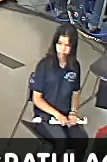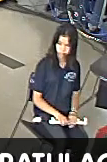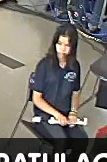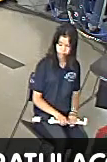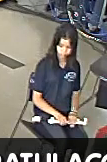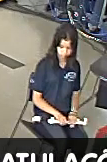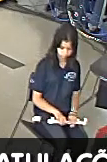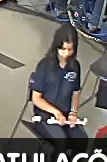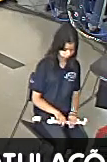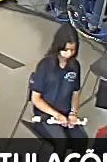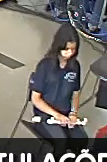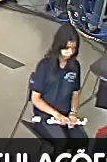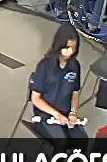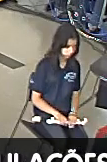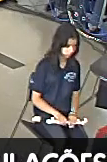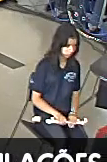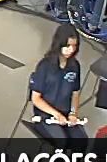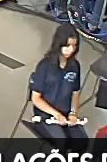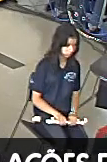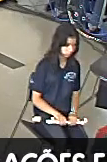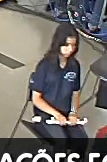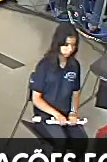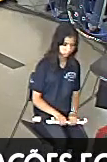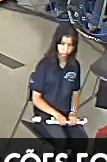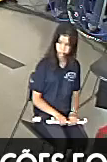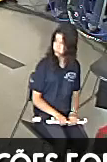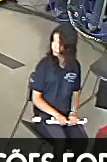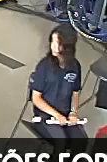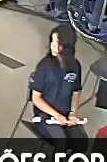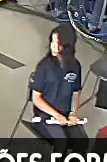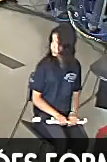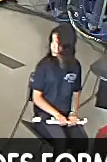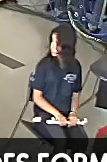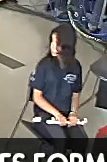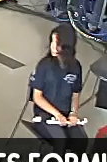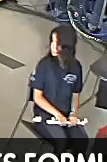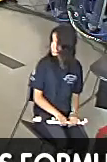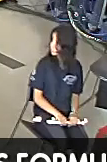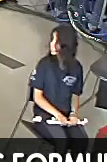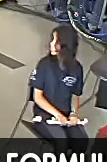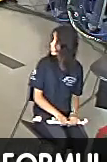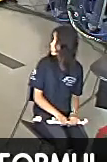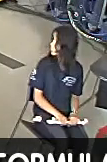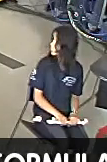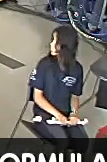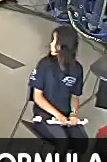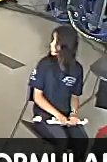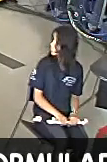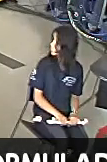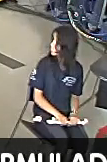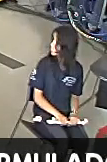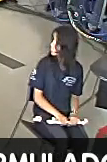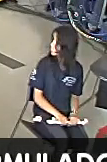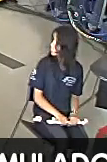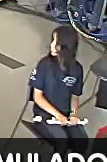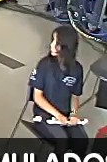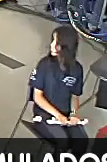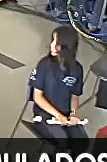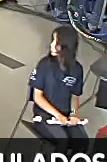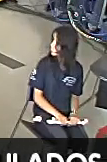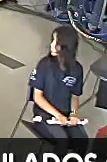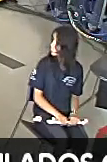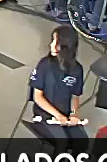a orquestra. E aí, irmã? Irmã Marina. Pode ser essa aqui. Ou